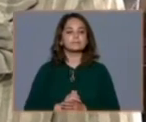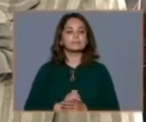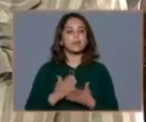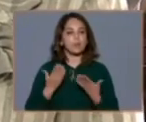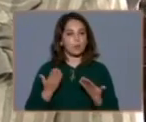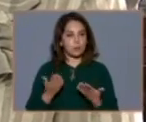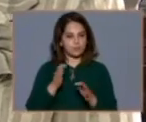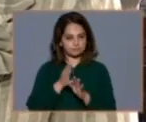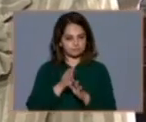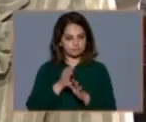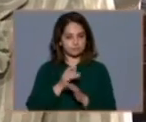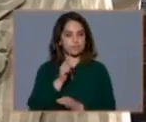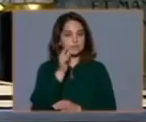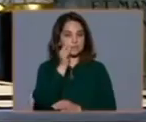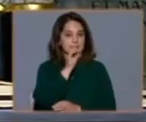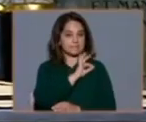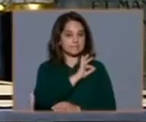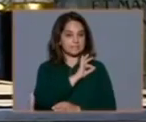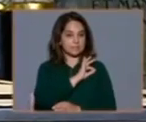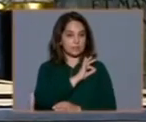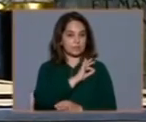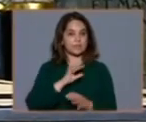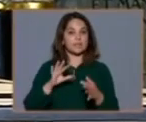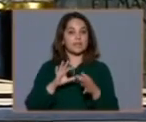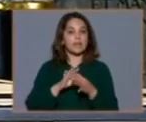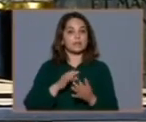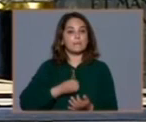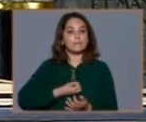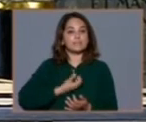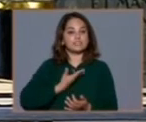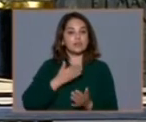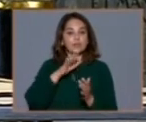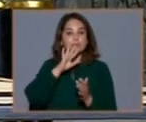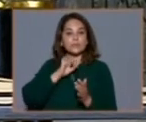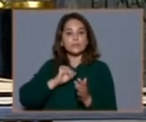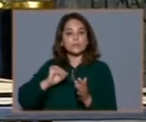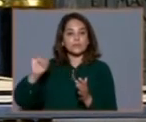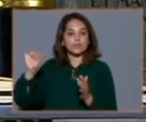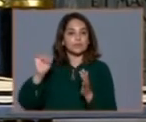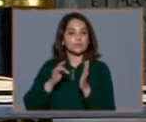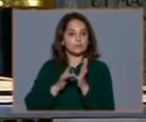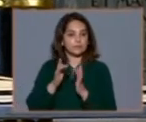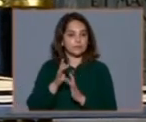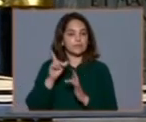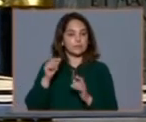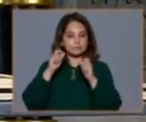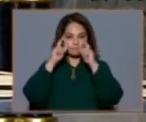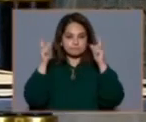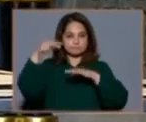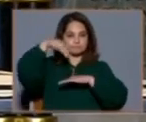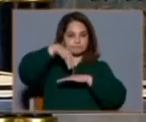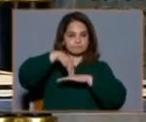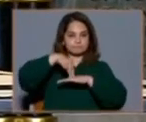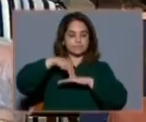Celebrando agora, Senhor, o memorial da paixão redentora do vosso Filho, da sua admirável ressurreição e ascensão